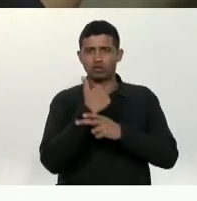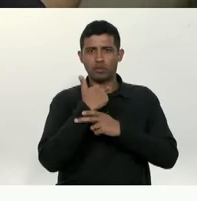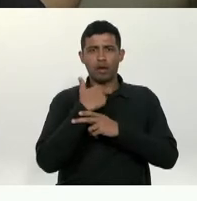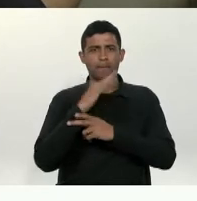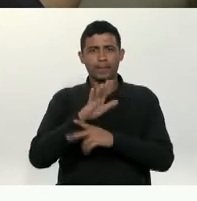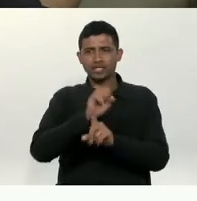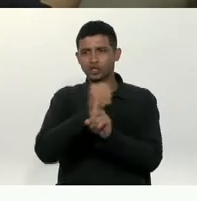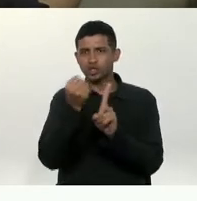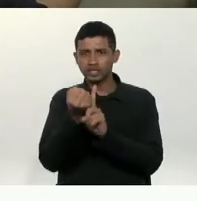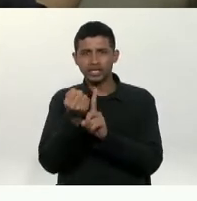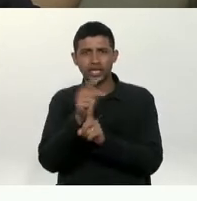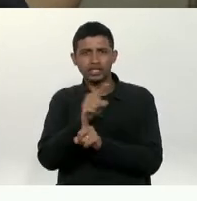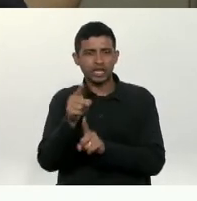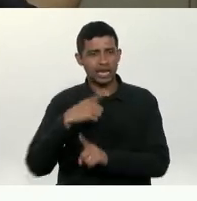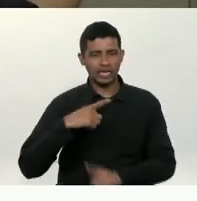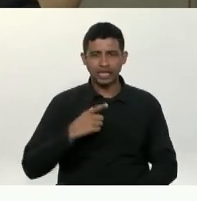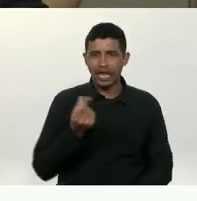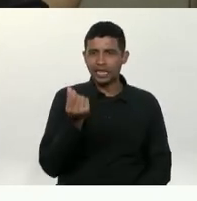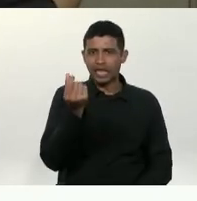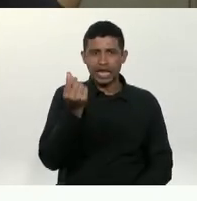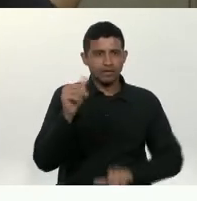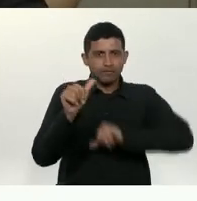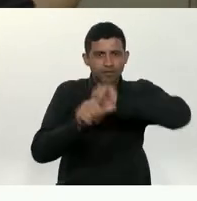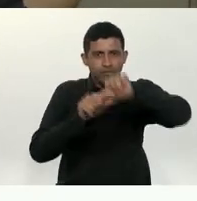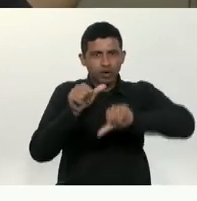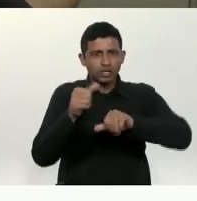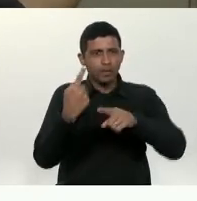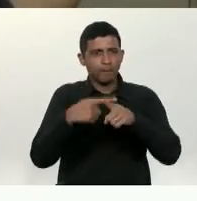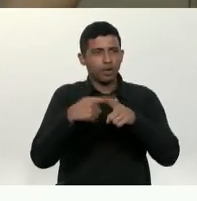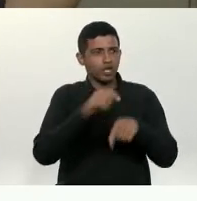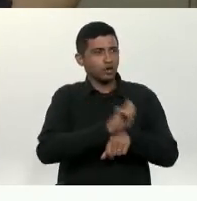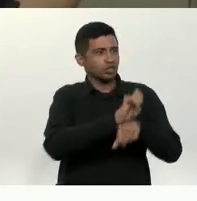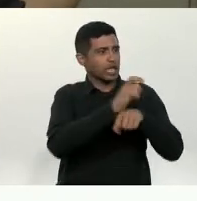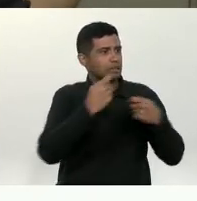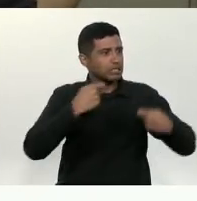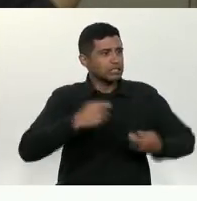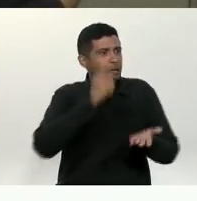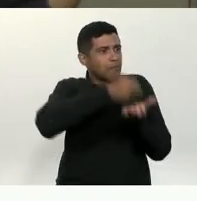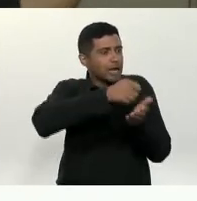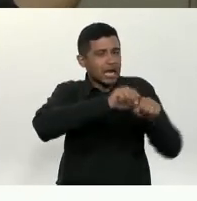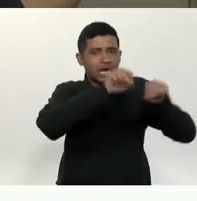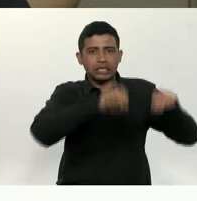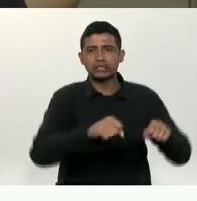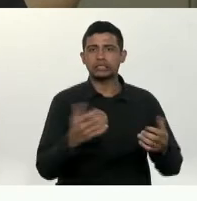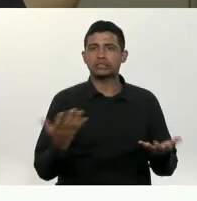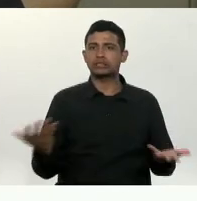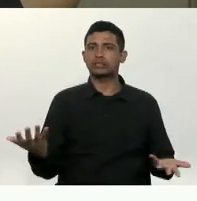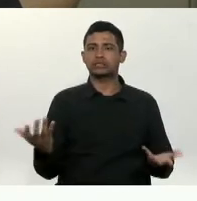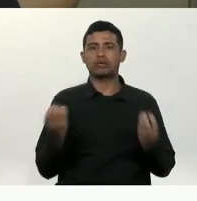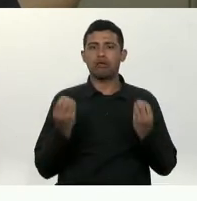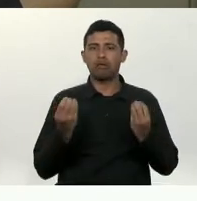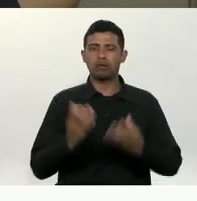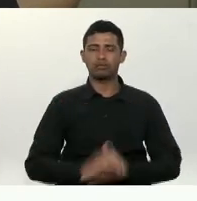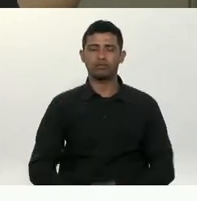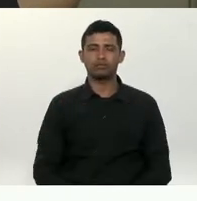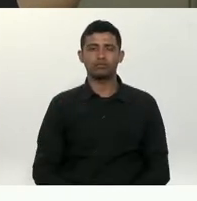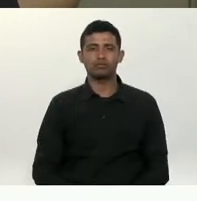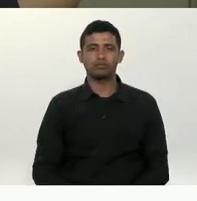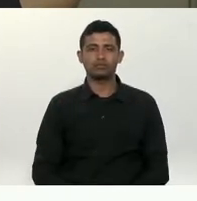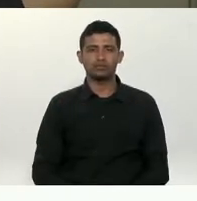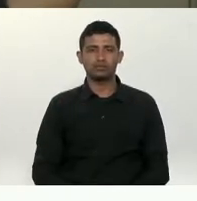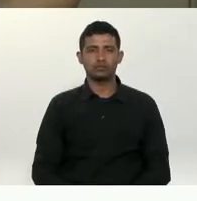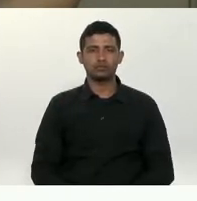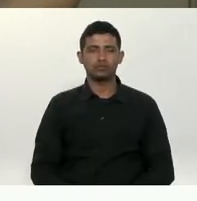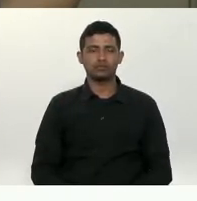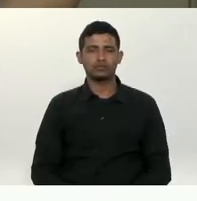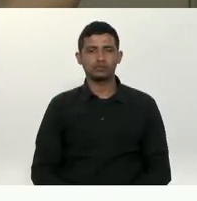sociedade também não pode ter uma tarifa onerada pela necessidade do Estado de pagar seus servidores, né, e pelos subinvestimentos